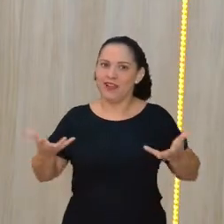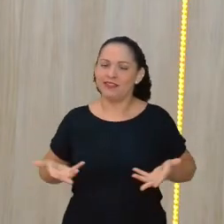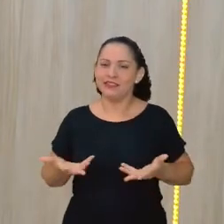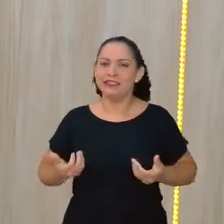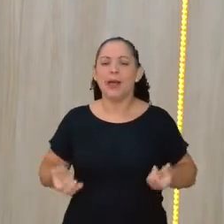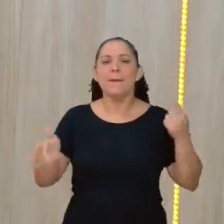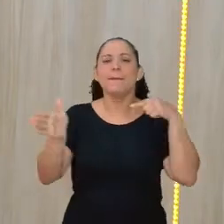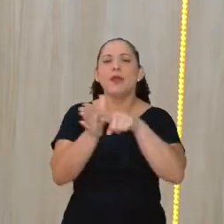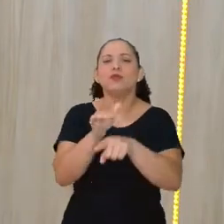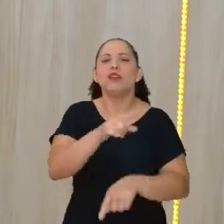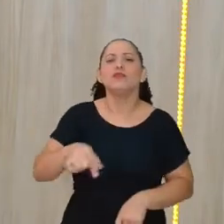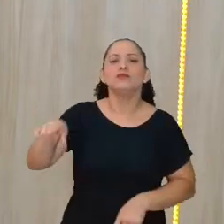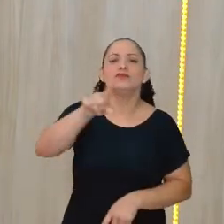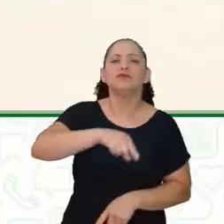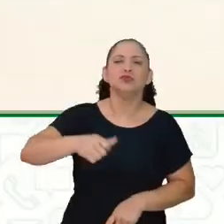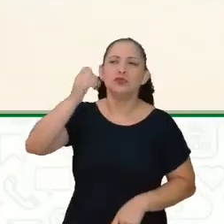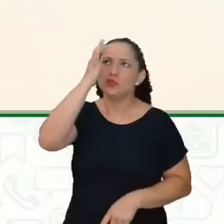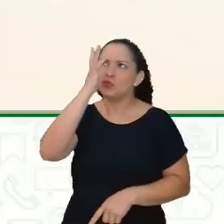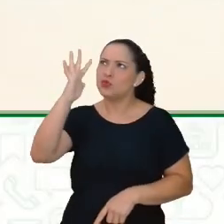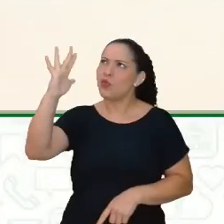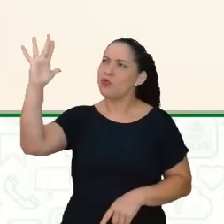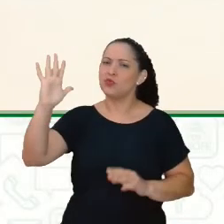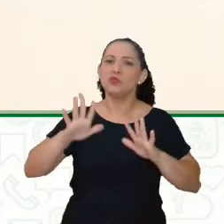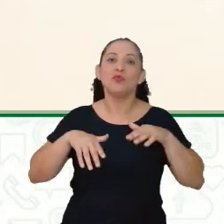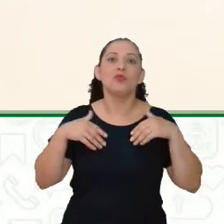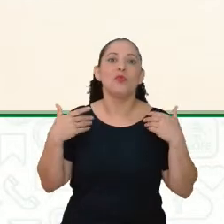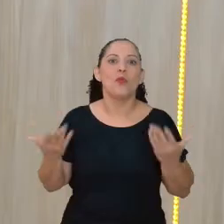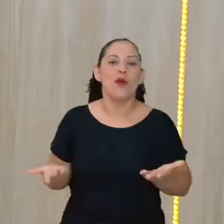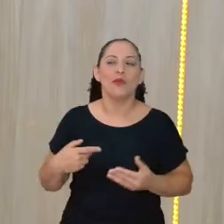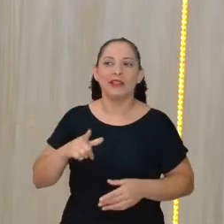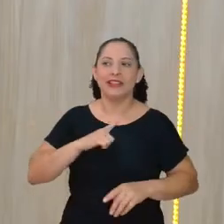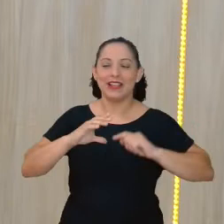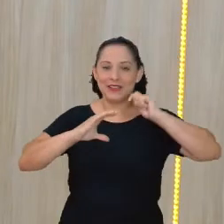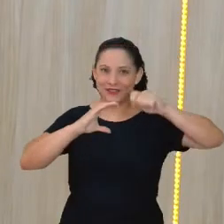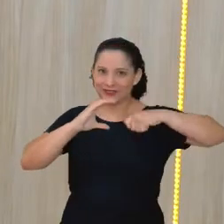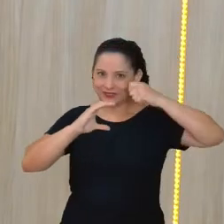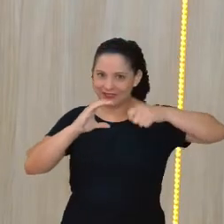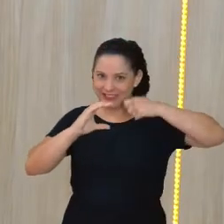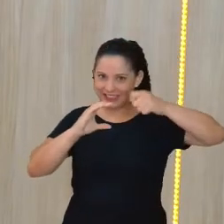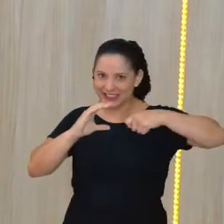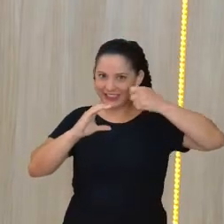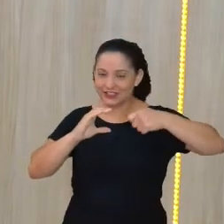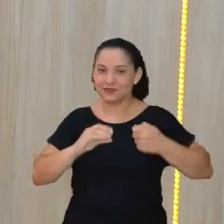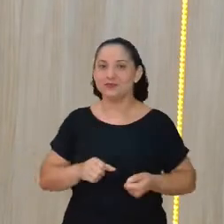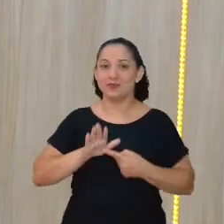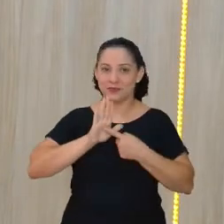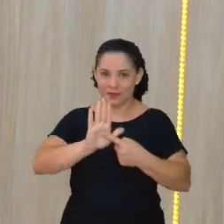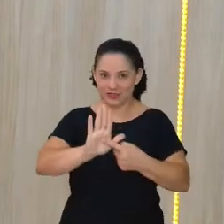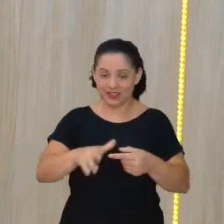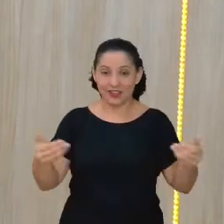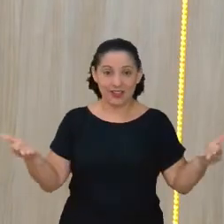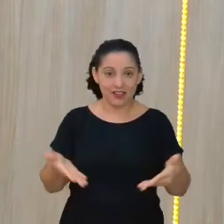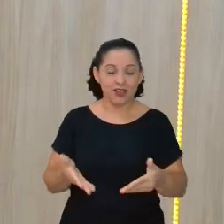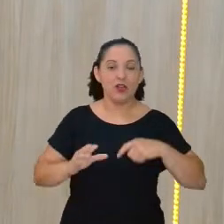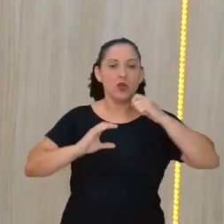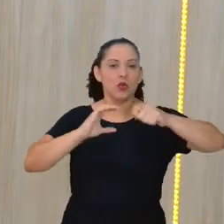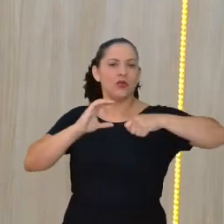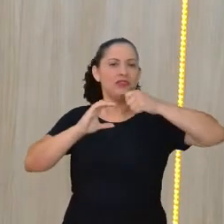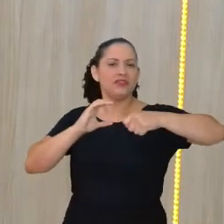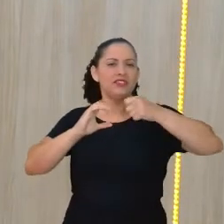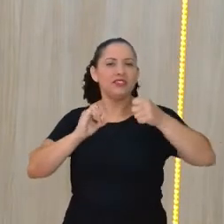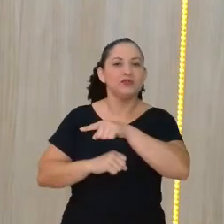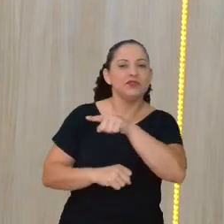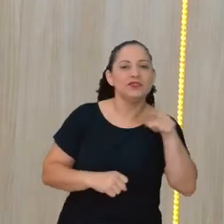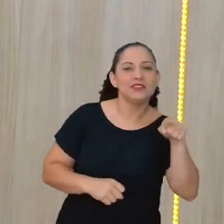eu pergunto, qual é o teu sonho? Eu tenho um vídeo, eu vou soltar agora, um vídeo para